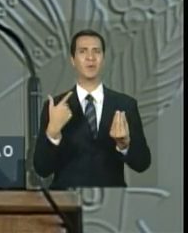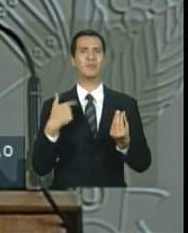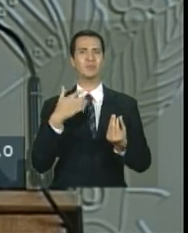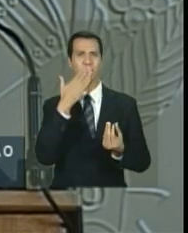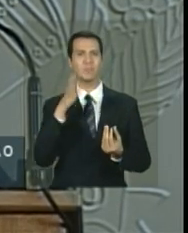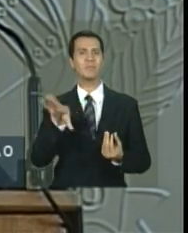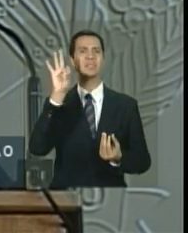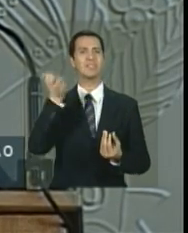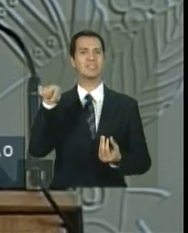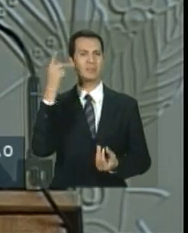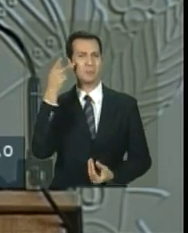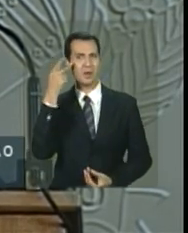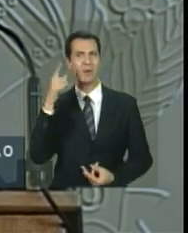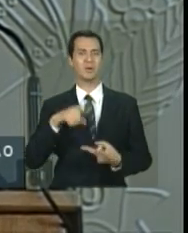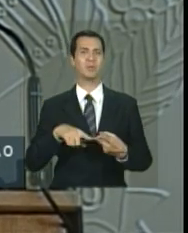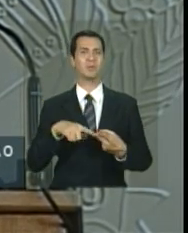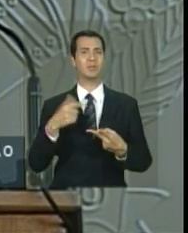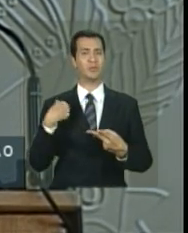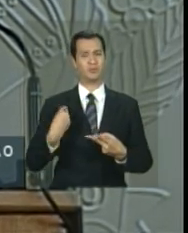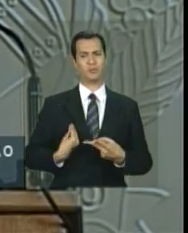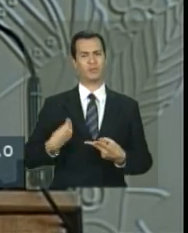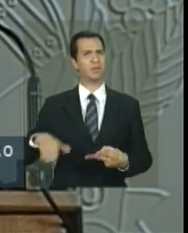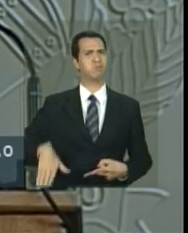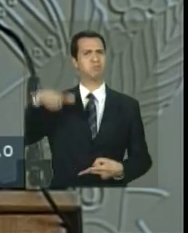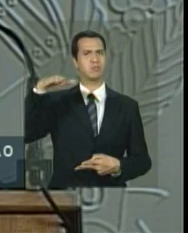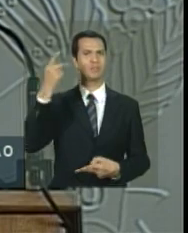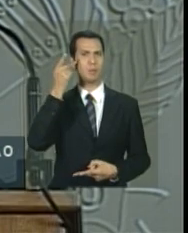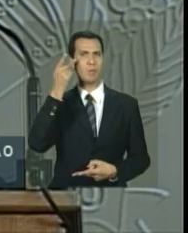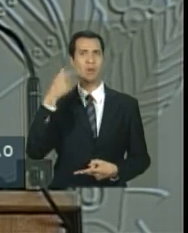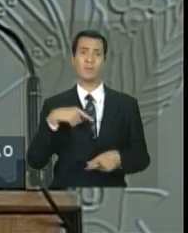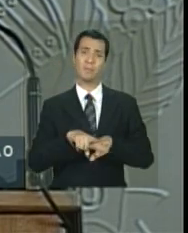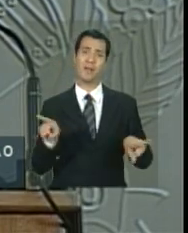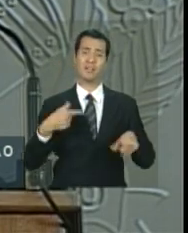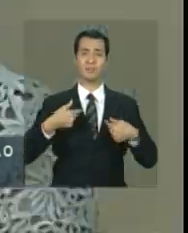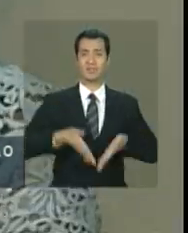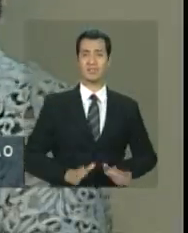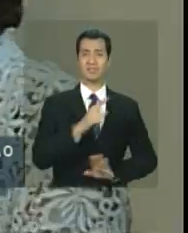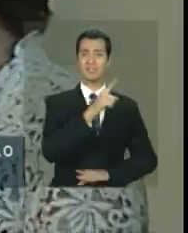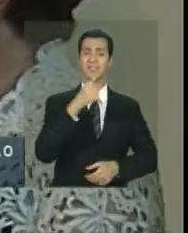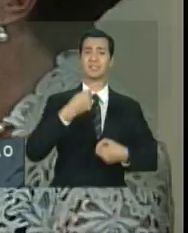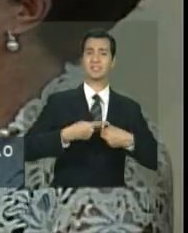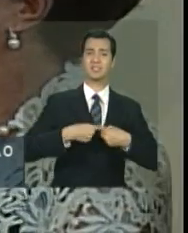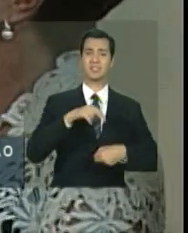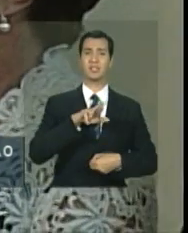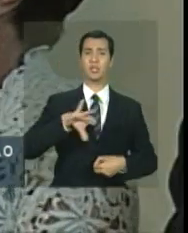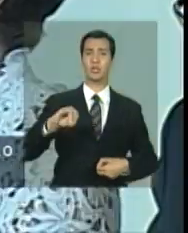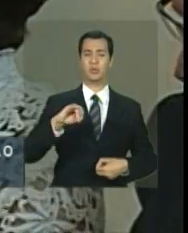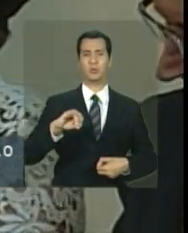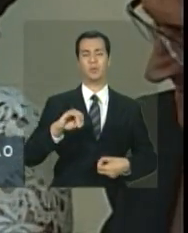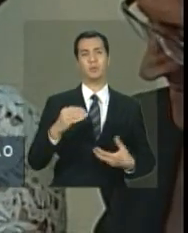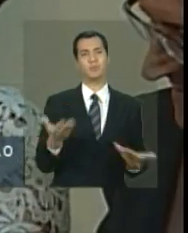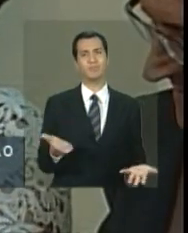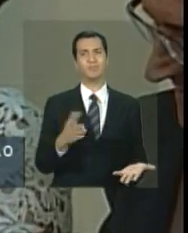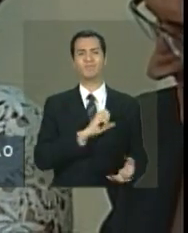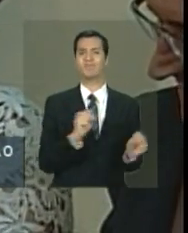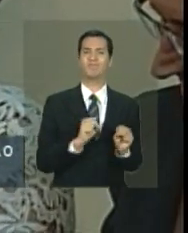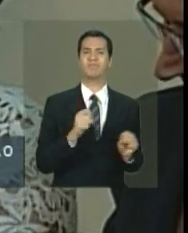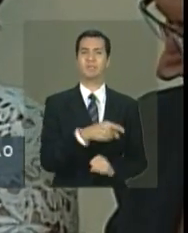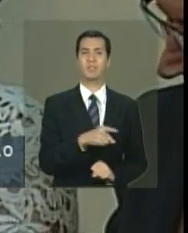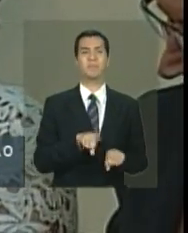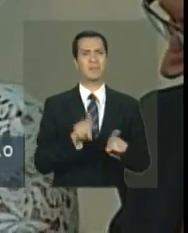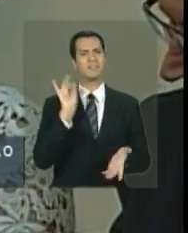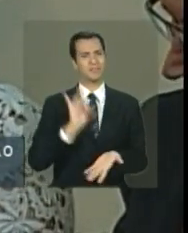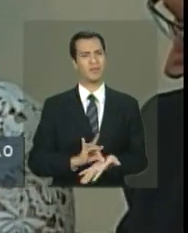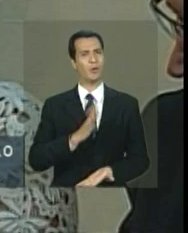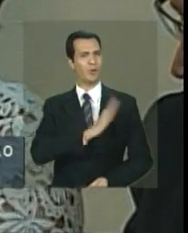Paulo, minha vida foi de São Paulo, mas eu nasci no Rio, eu adoro o Rio. Mas eu sou paulista, no fundo do meu coração. E